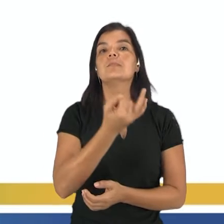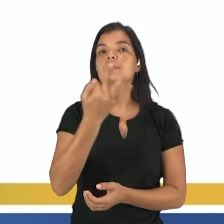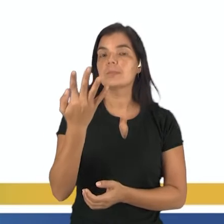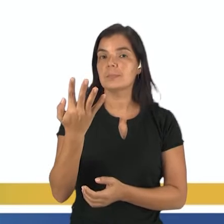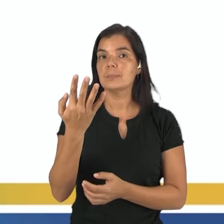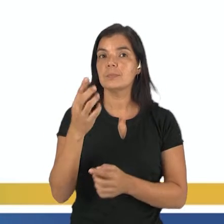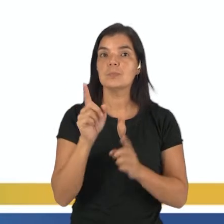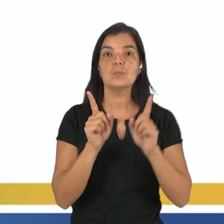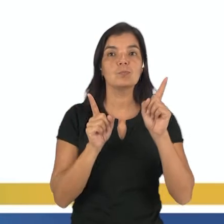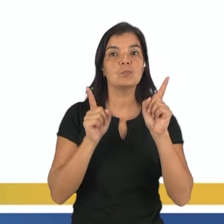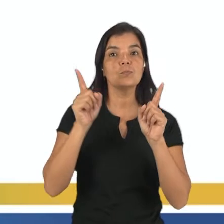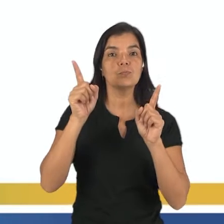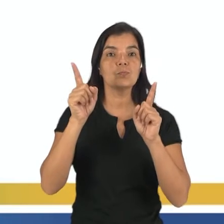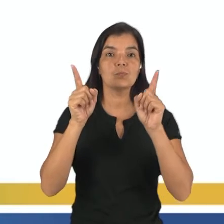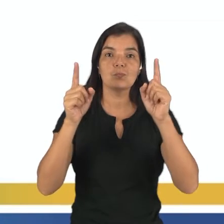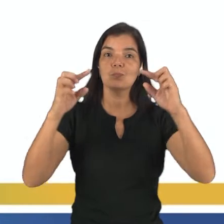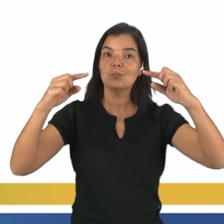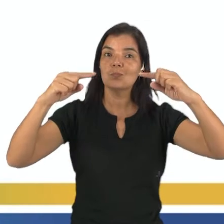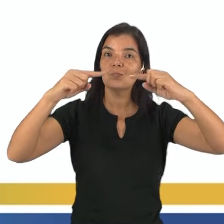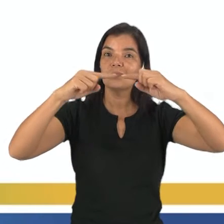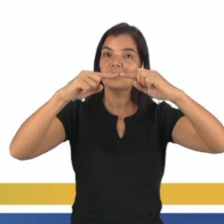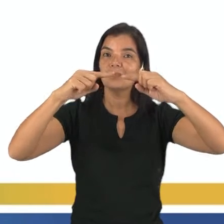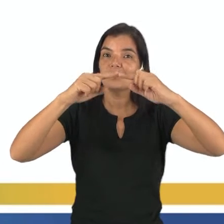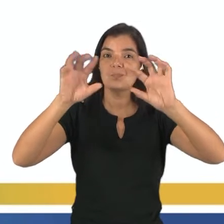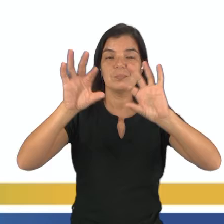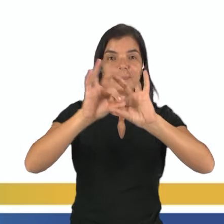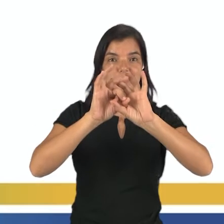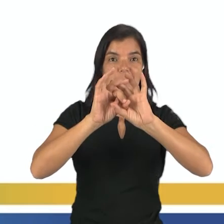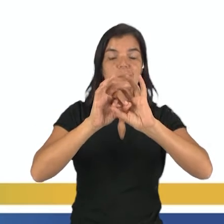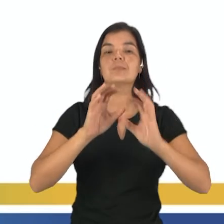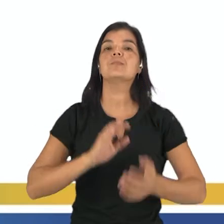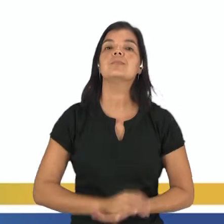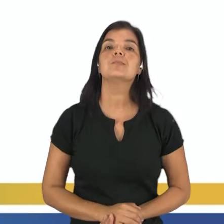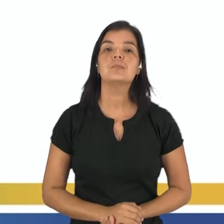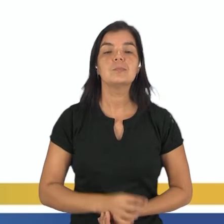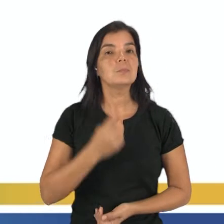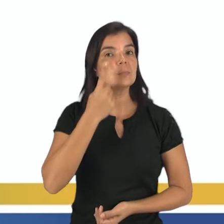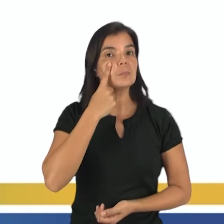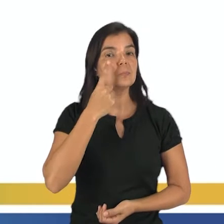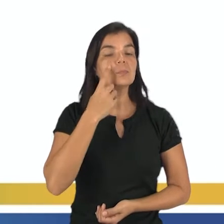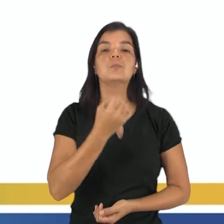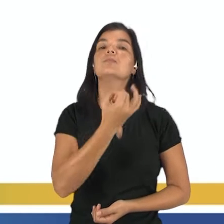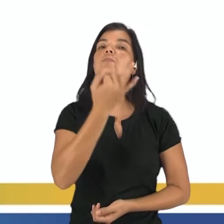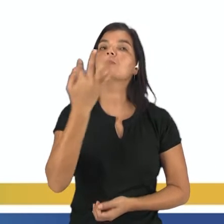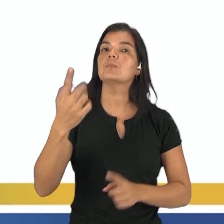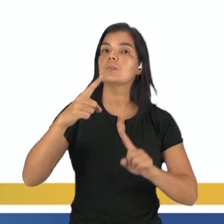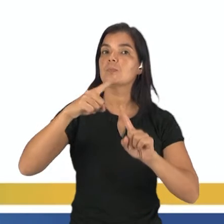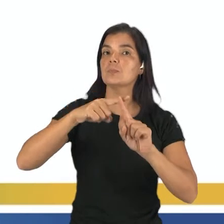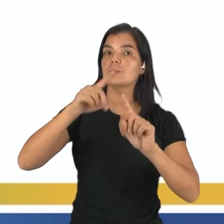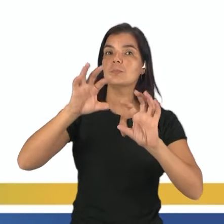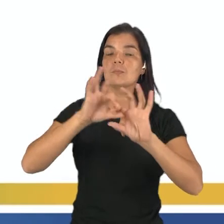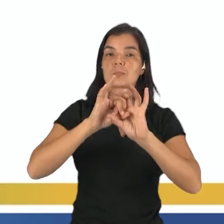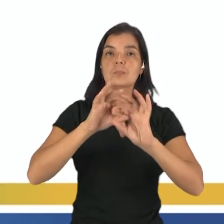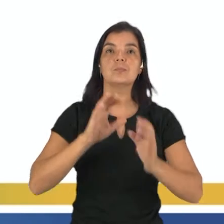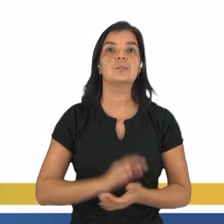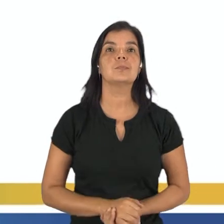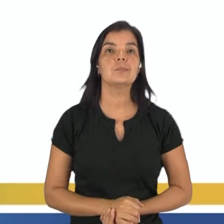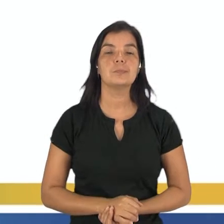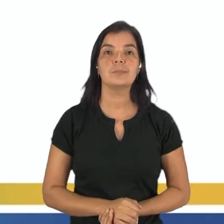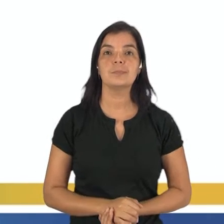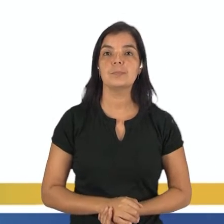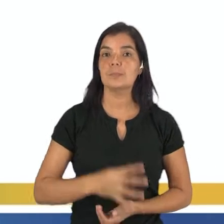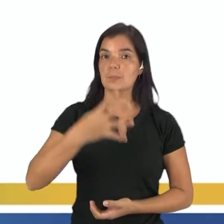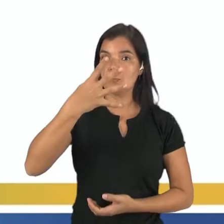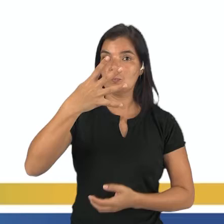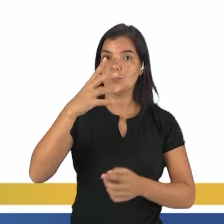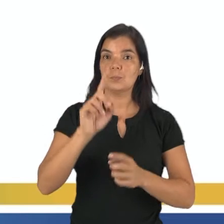as pontas, né? Ou seja, o encontro dessas arestas, dessas 12 arestas, nós vamos ter quantos vértices? Contem aí. 4 vértices